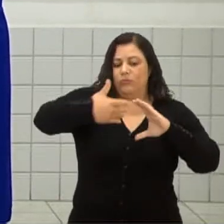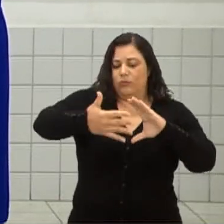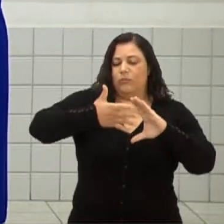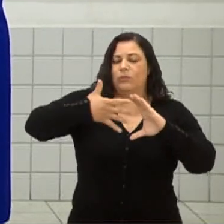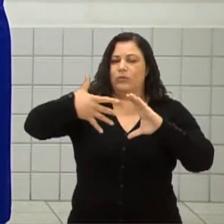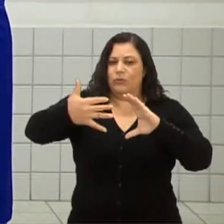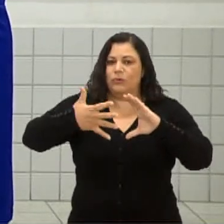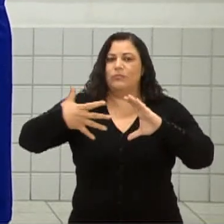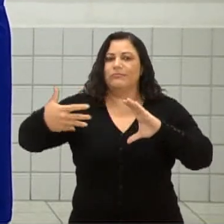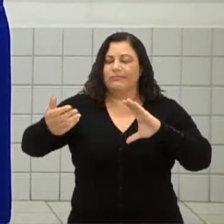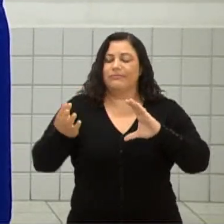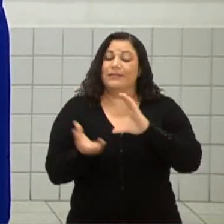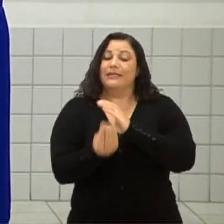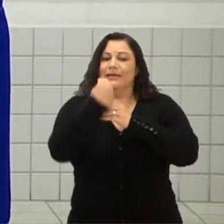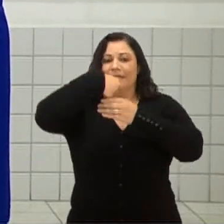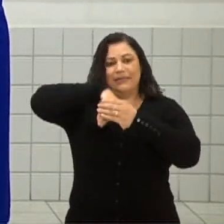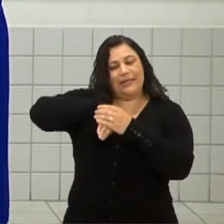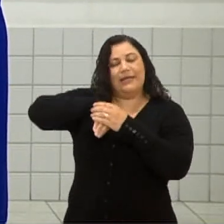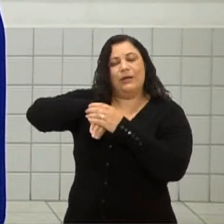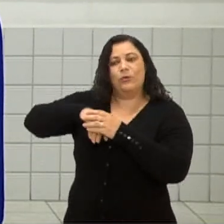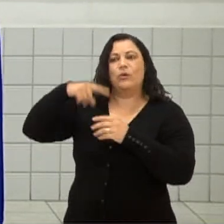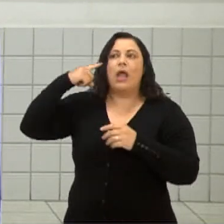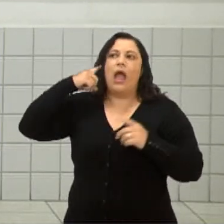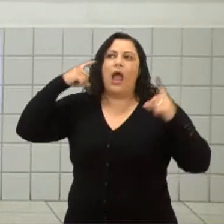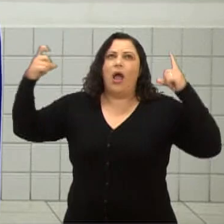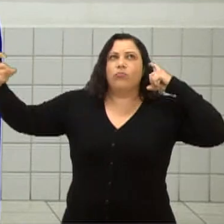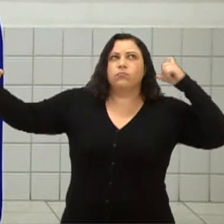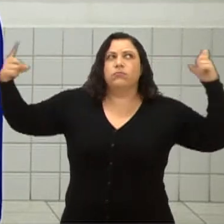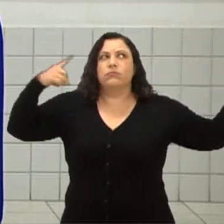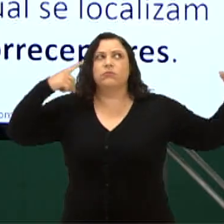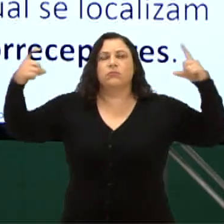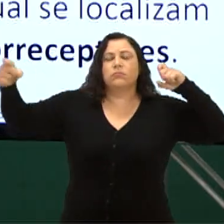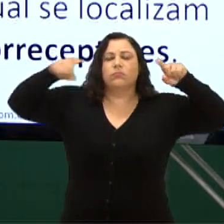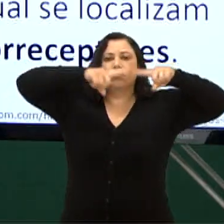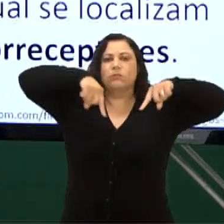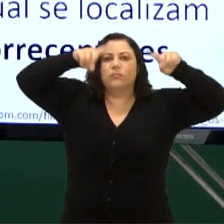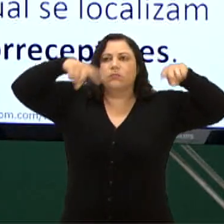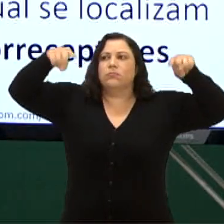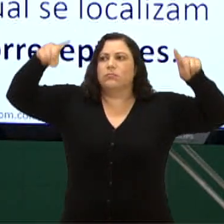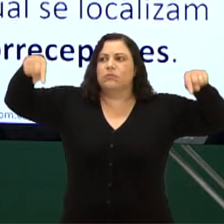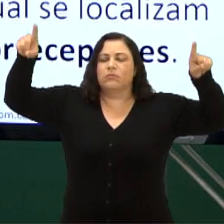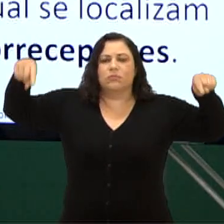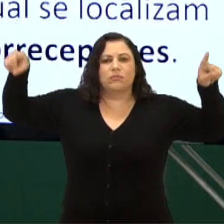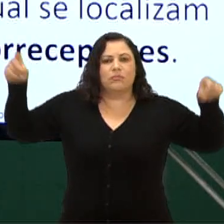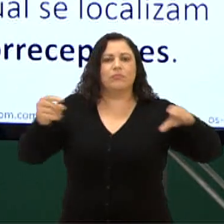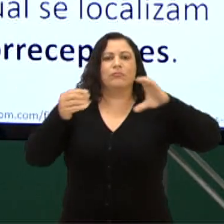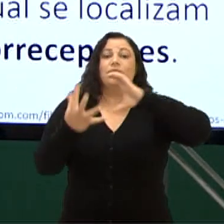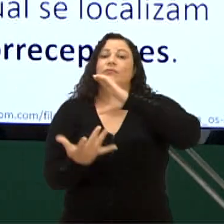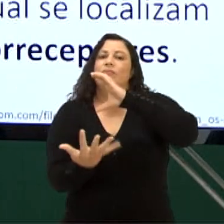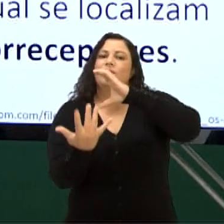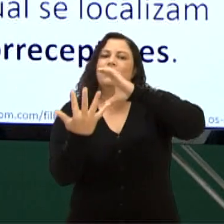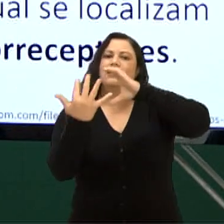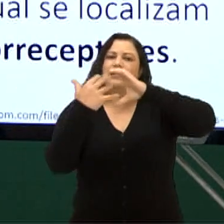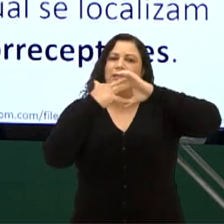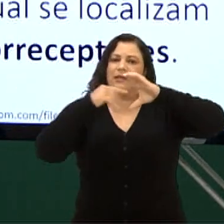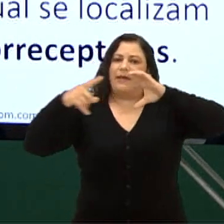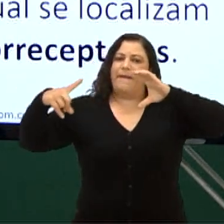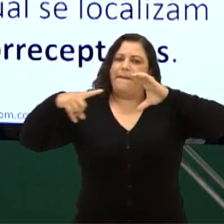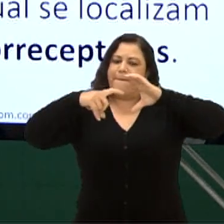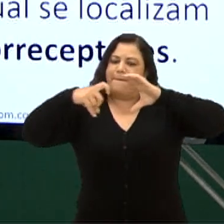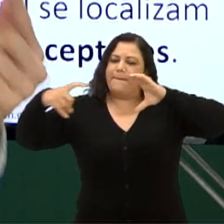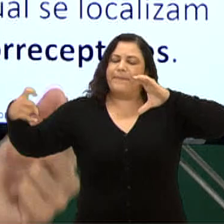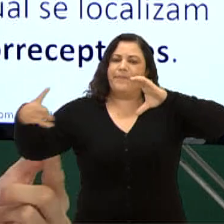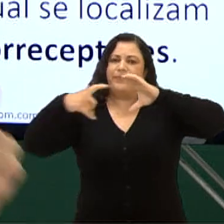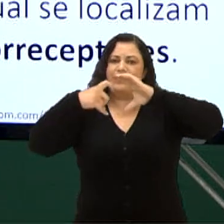dentro. Perfeito. A onda sonora vibrou o tímpano, que vibrou os ossos, que vibra esse líquido. E esses